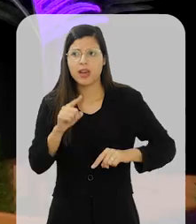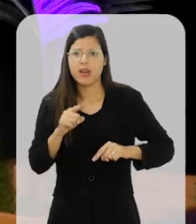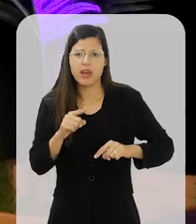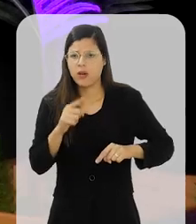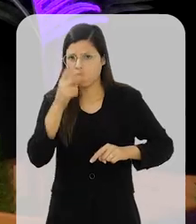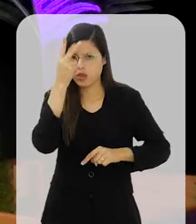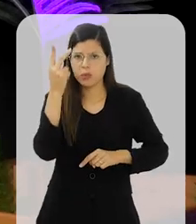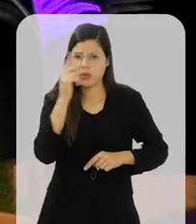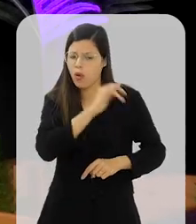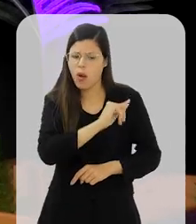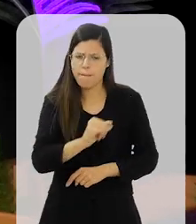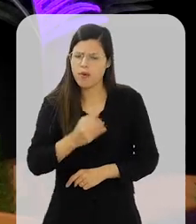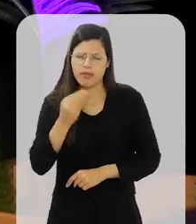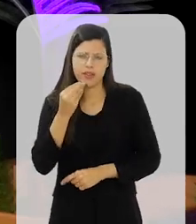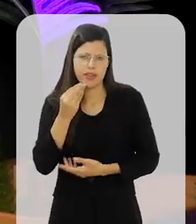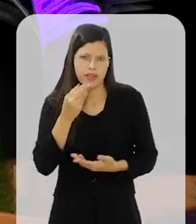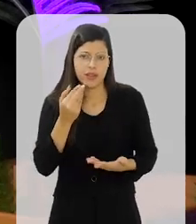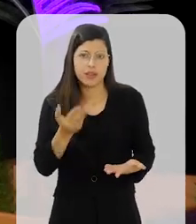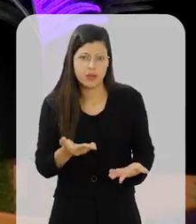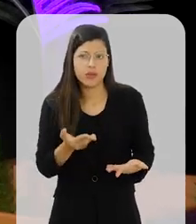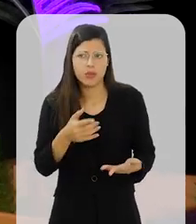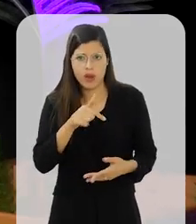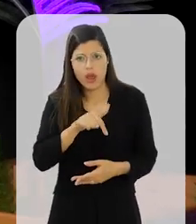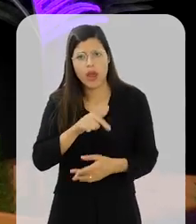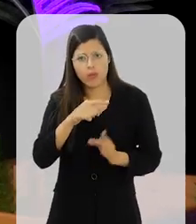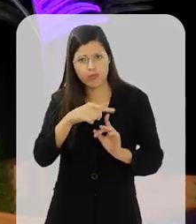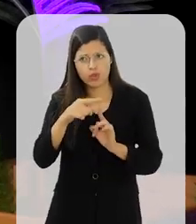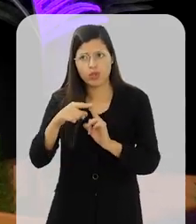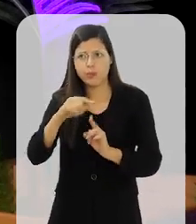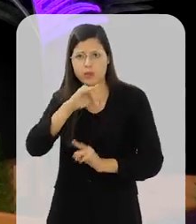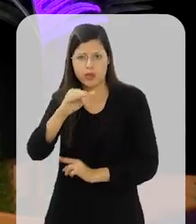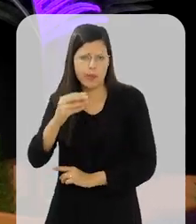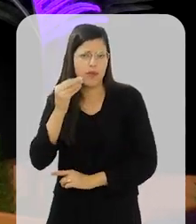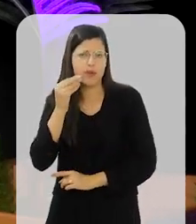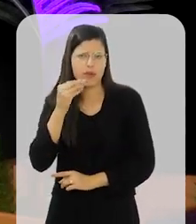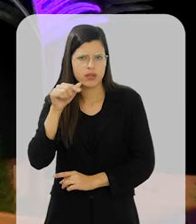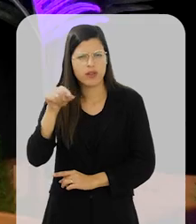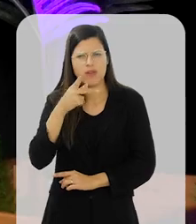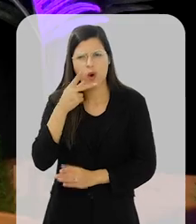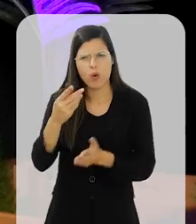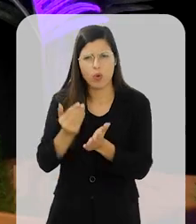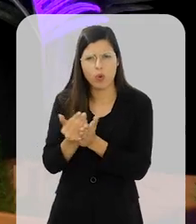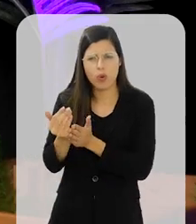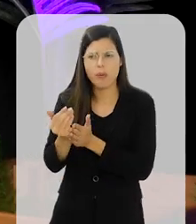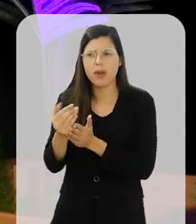que está sendo negligenciado. Então, é uma forma de reaproveitamento. Uma das formas, como